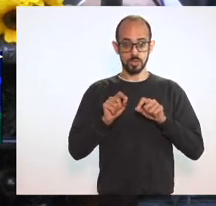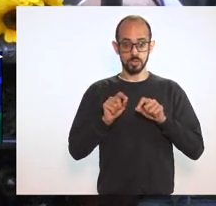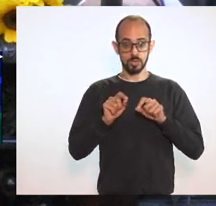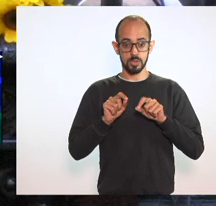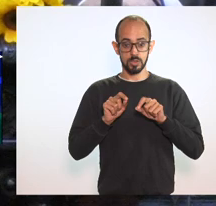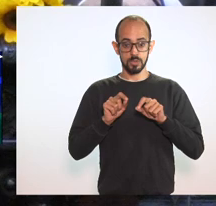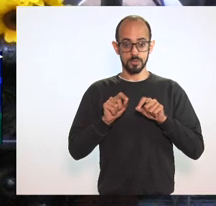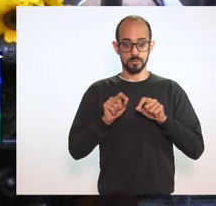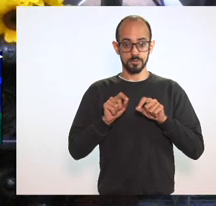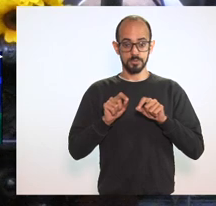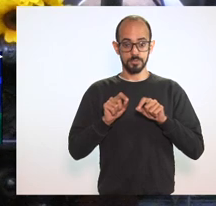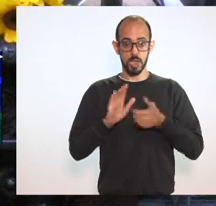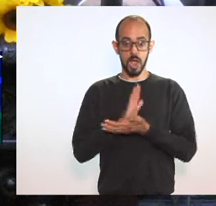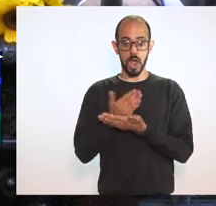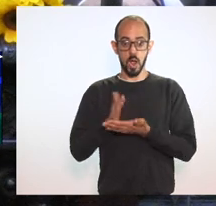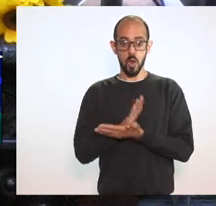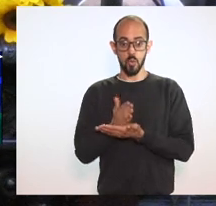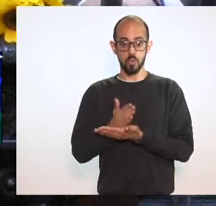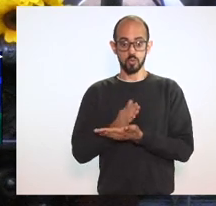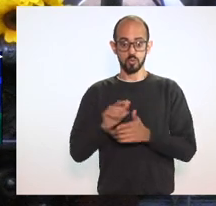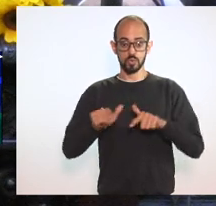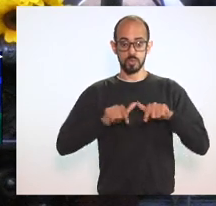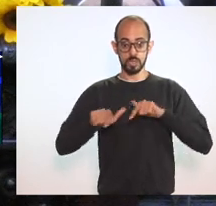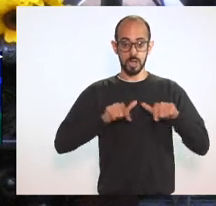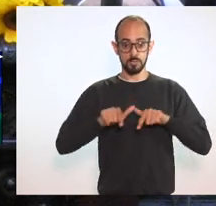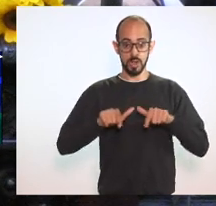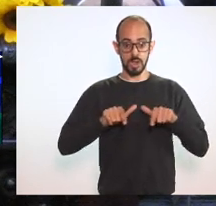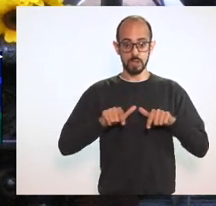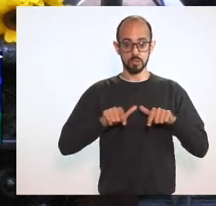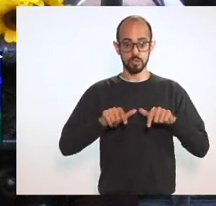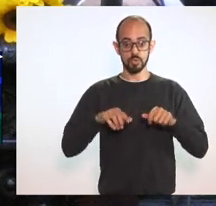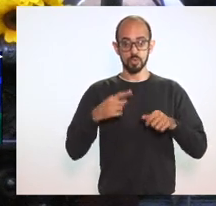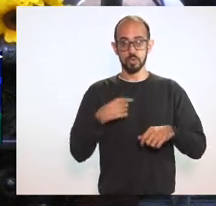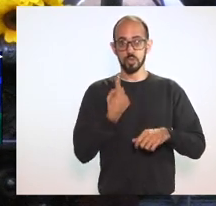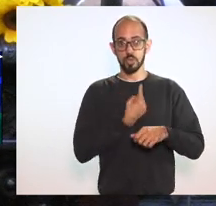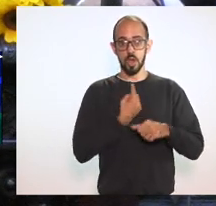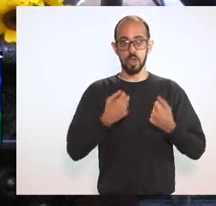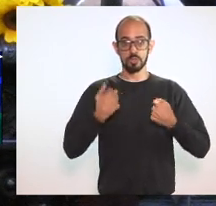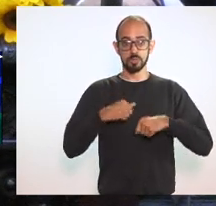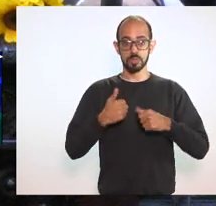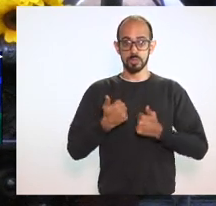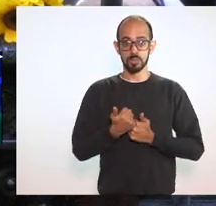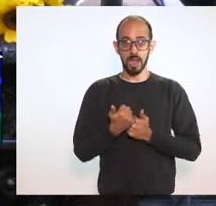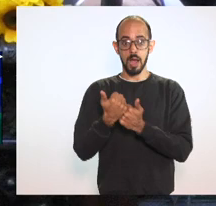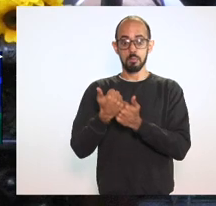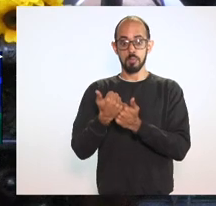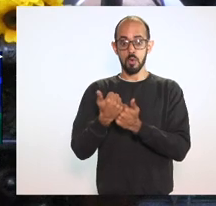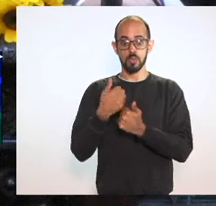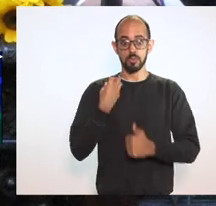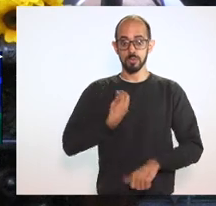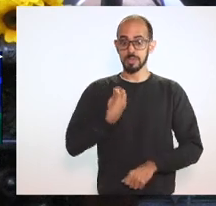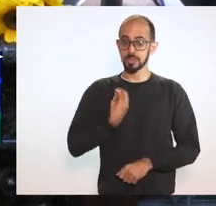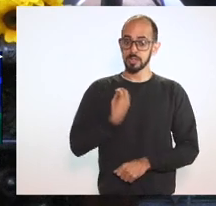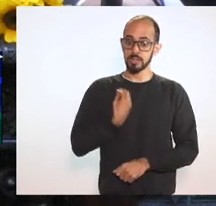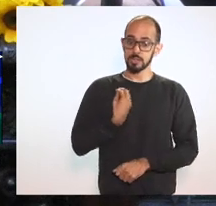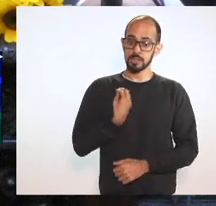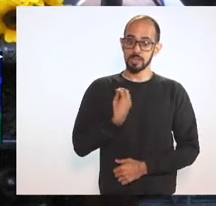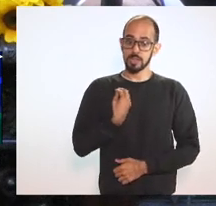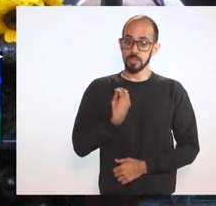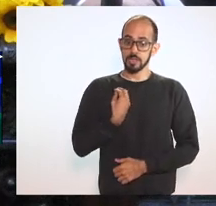que algumas atividades nossas faz com que precisamos de ter um apoio presença aqui